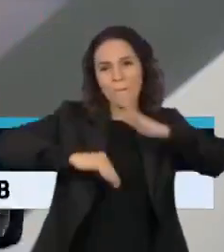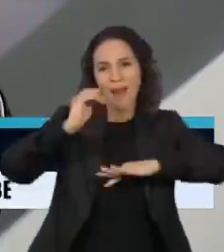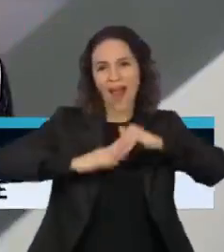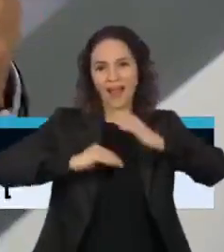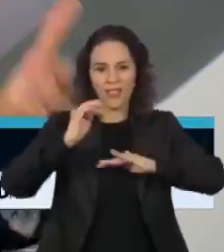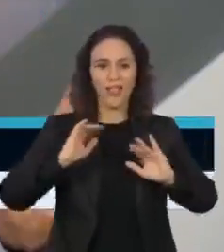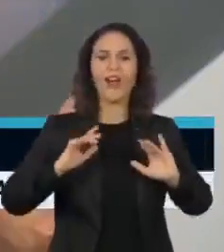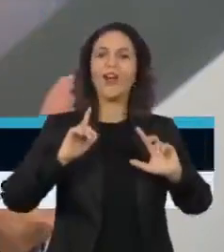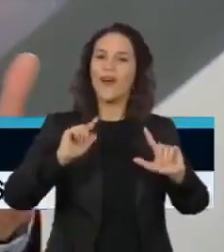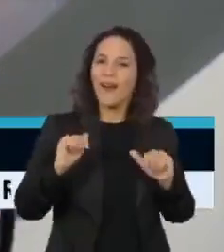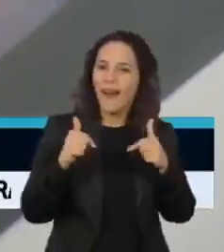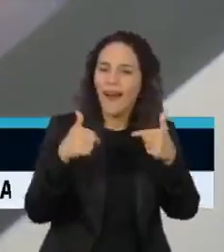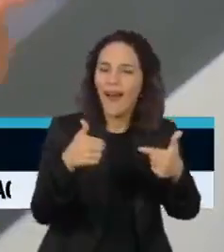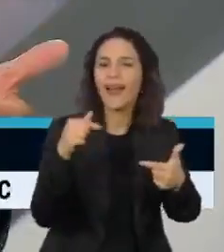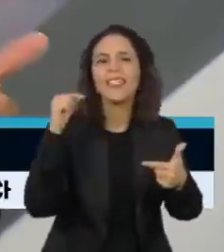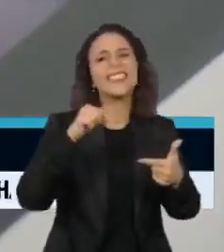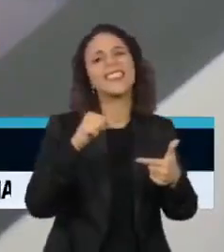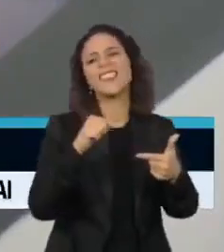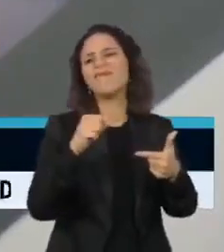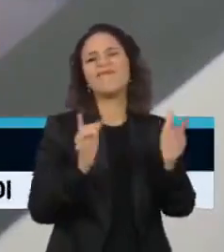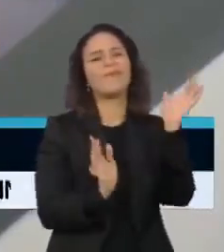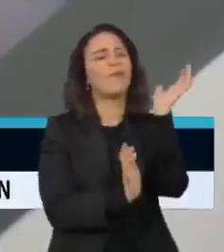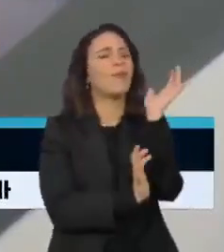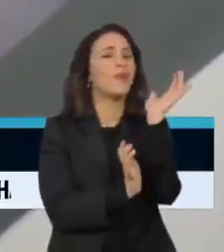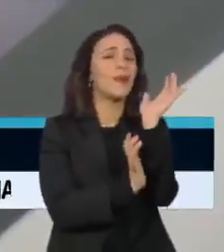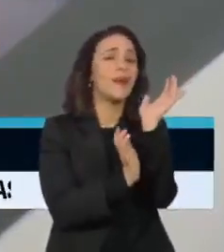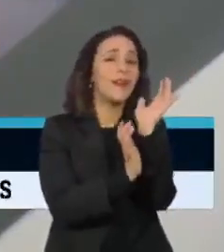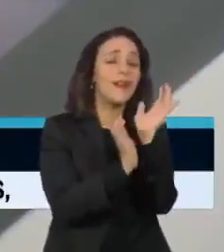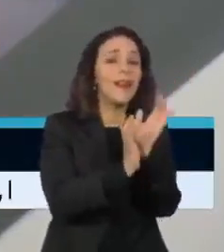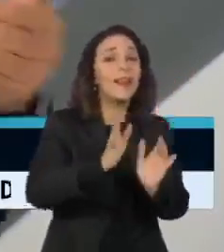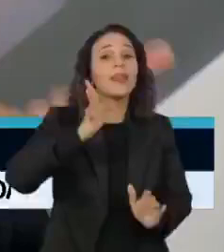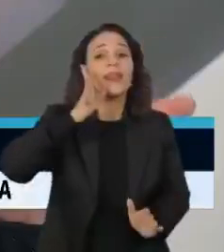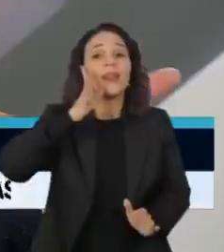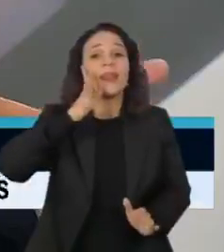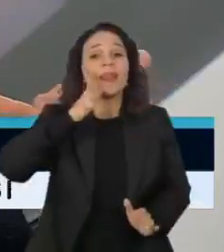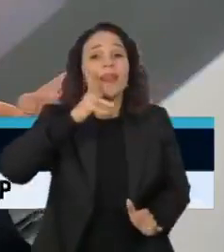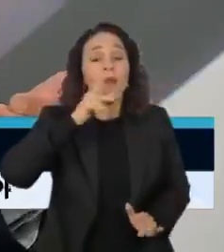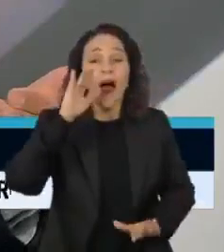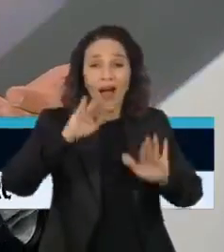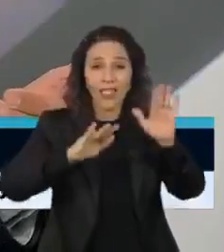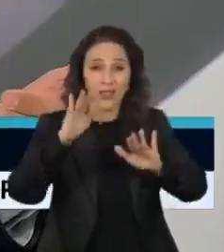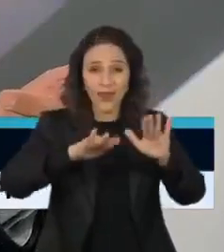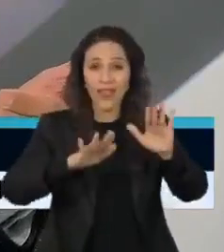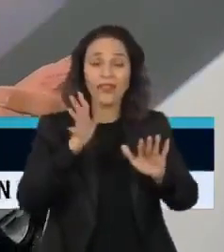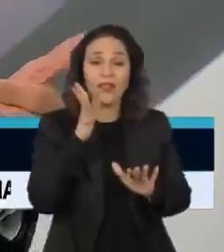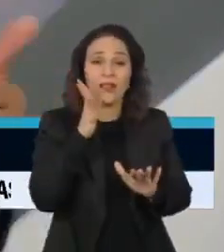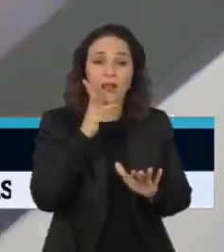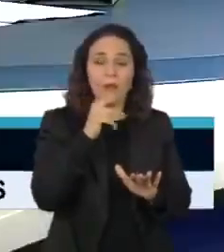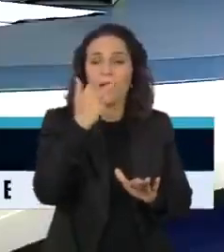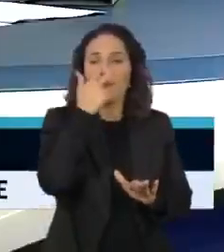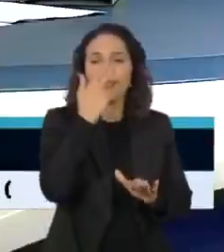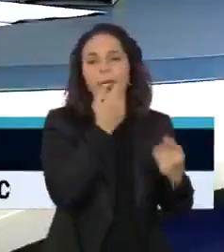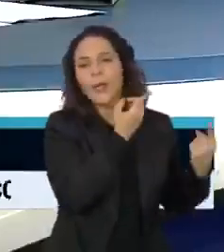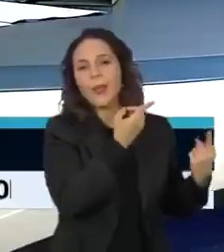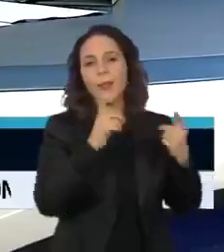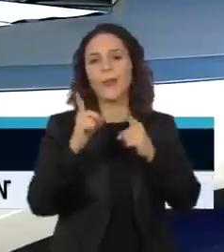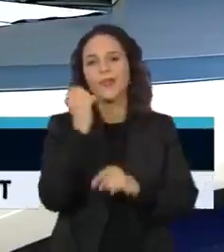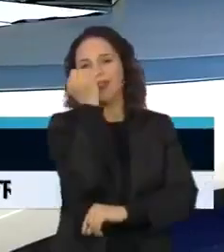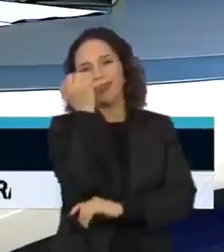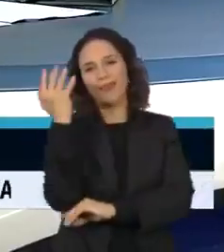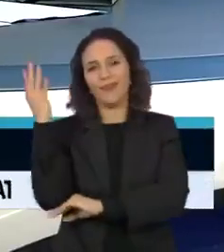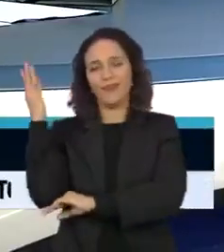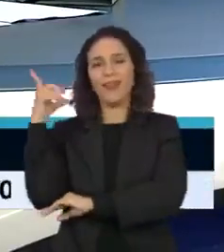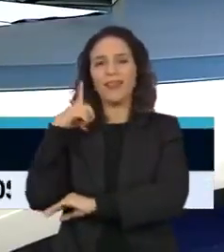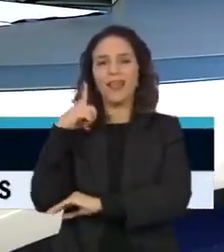pesada burocrática demora muitas vezes a demora vai contra o meio ambiente E aí é uma